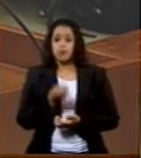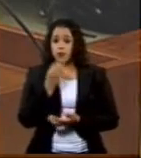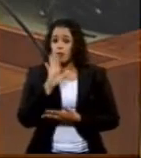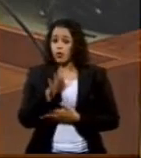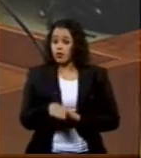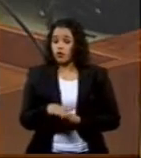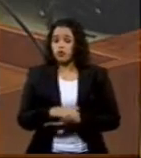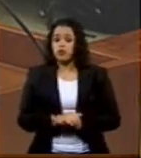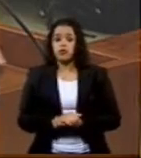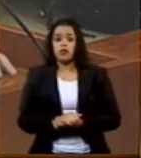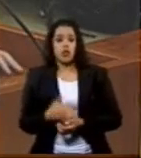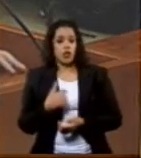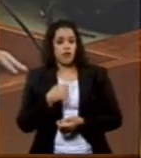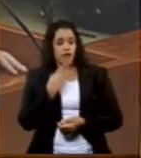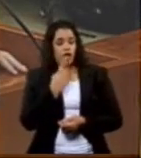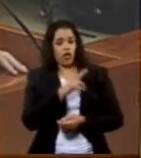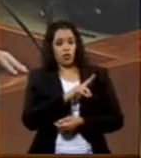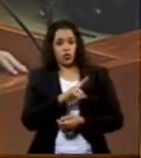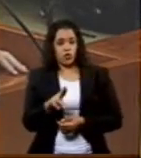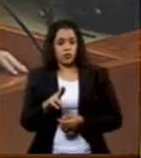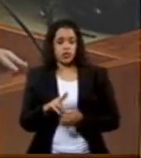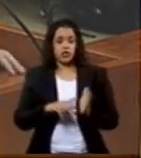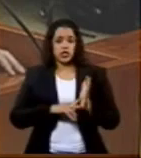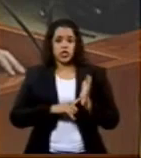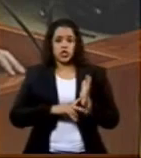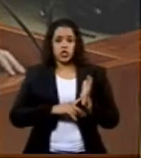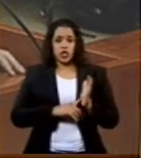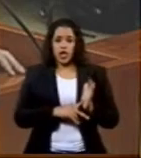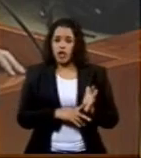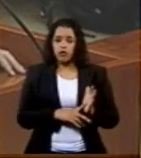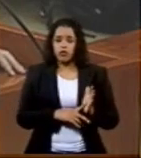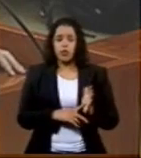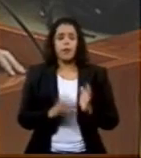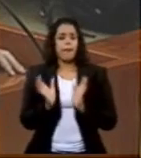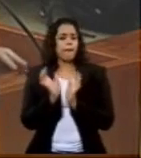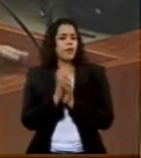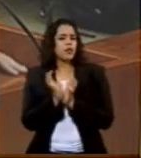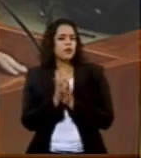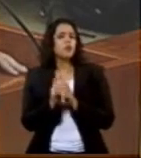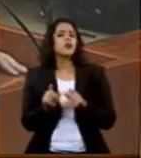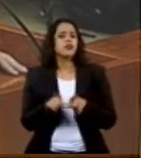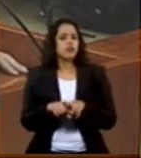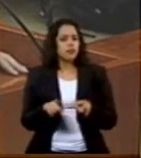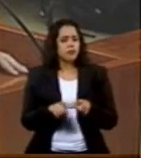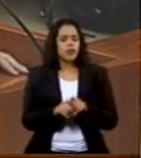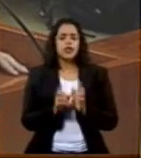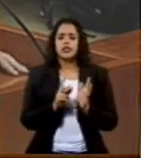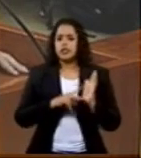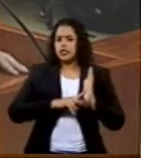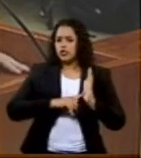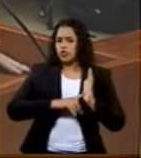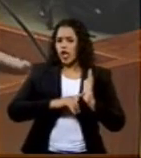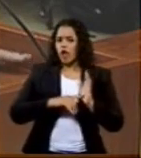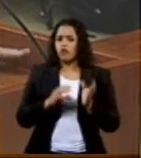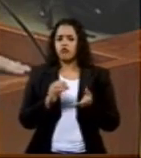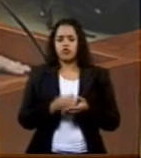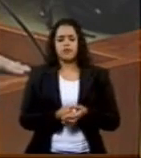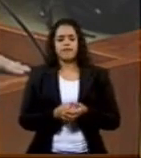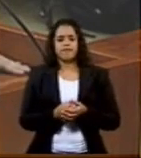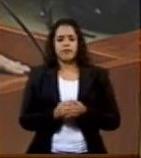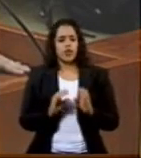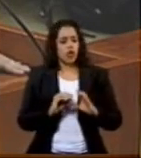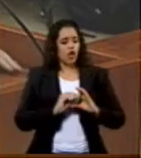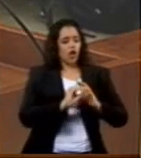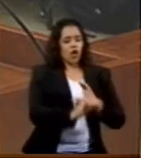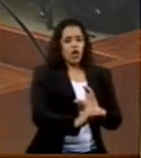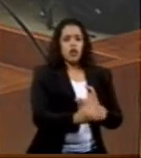tarde. Falo em nome do Sindicato dos Estivadores nos Portos do Estado de Pernambuco e do Sindicato dos Conferentes de Carga e Descarga nos Portos do